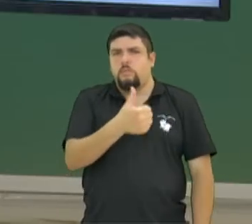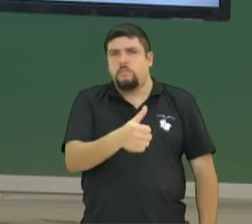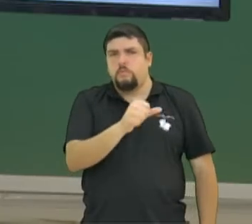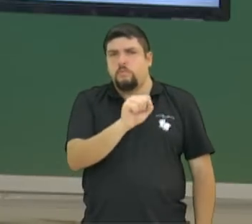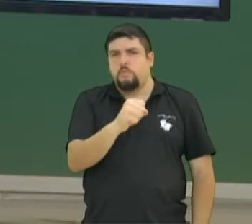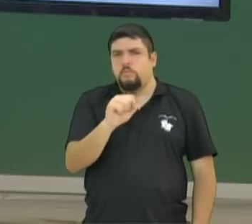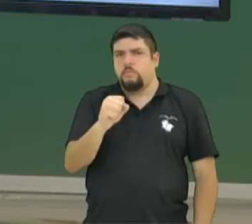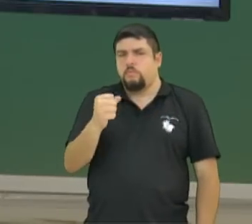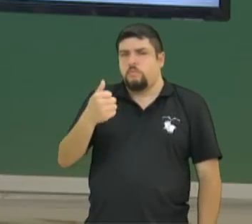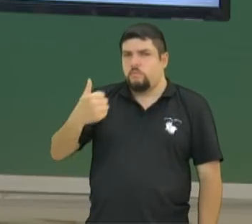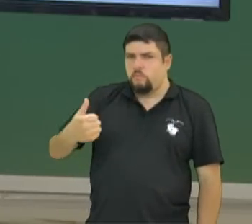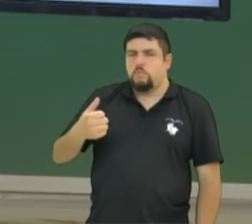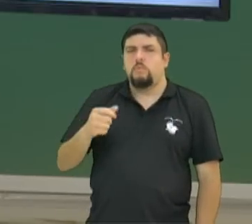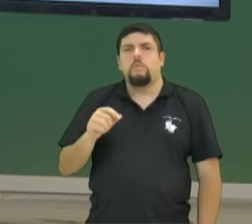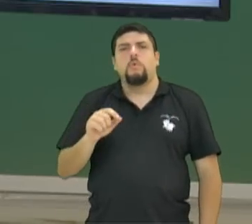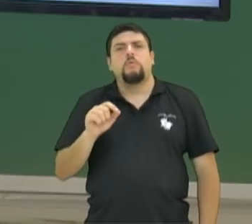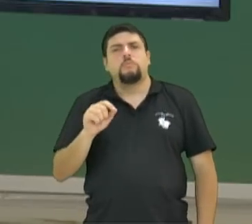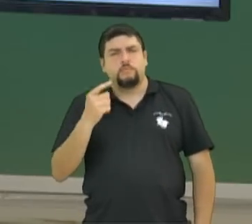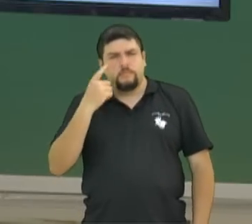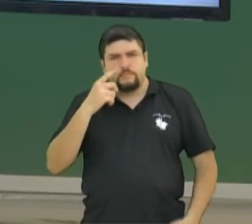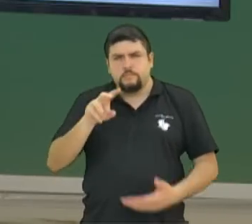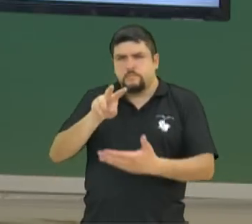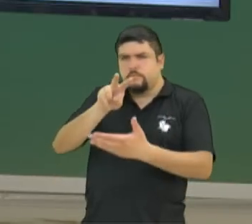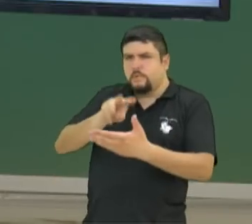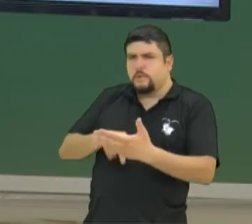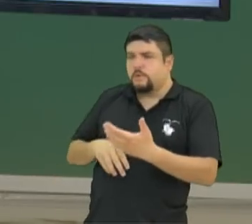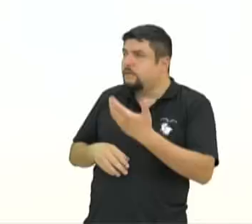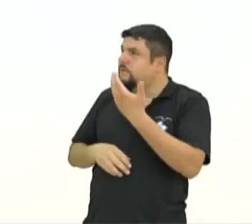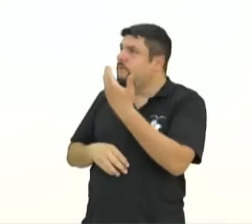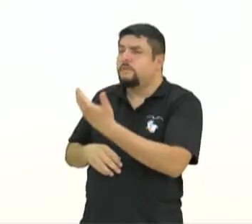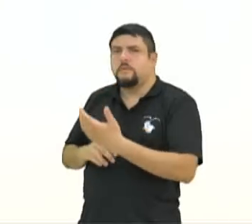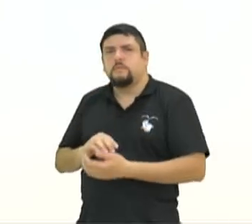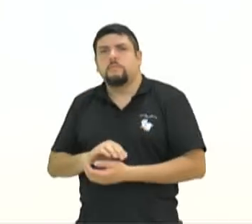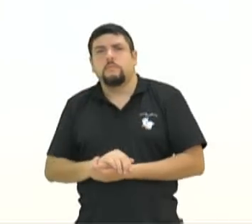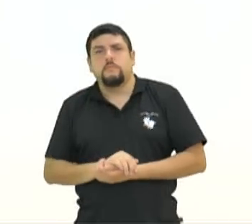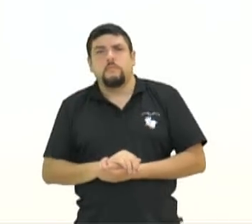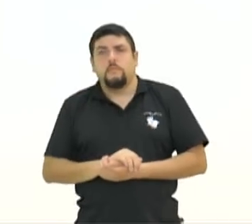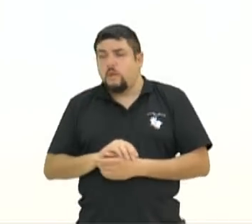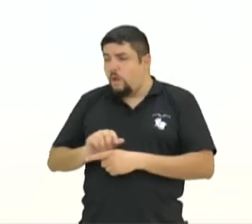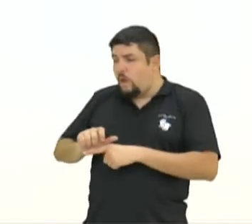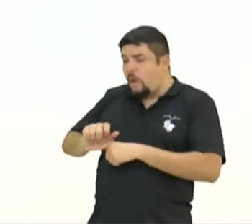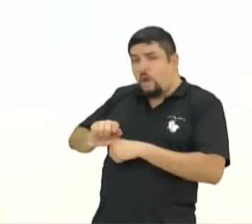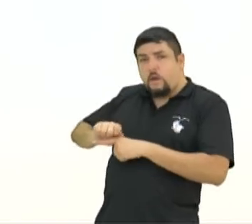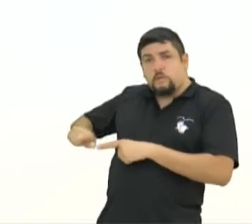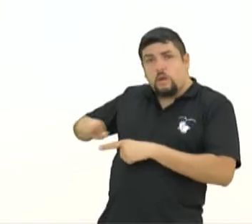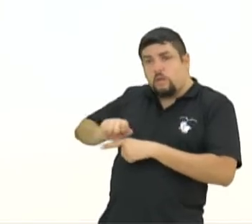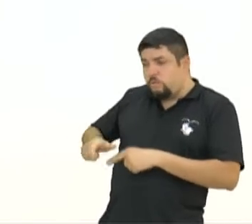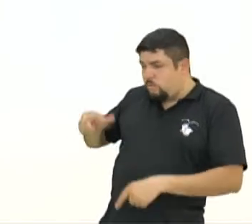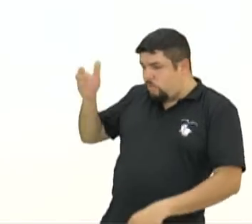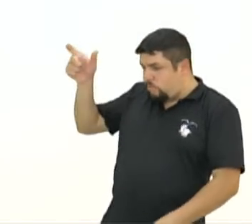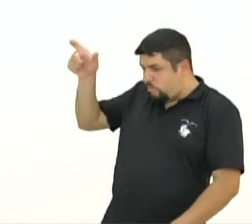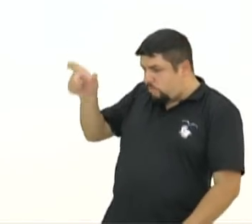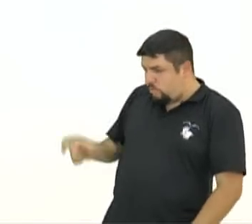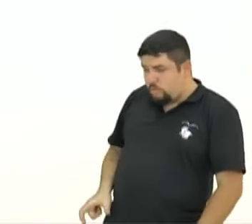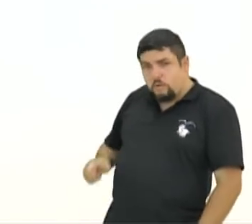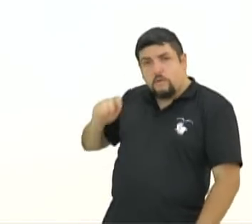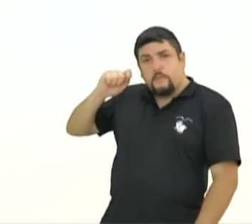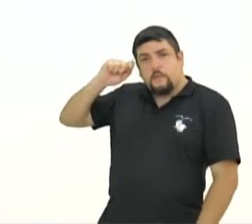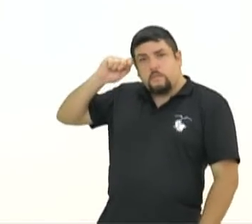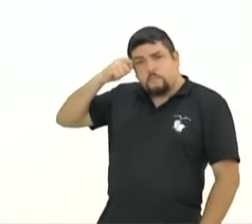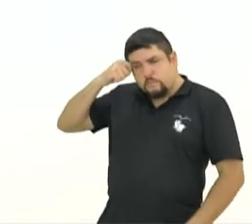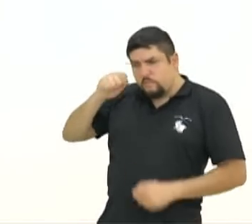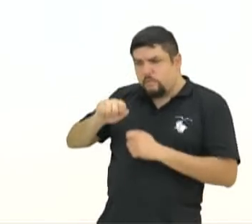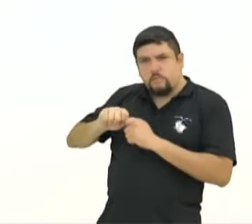século XIX, né? E o que está escrito aqui nesse anúncio, né? Aluga-se um preto para todo serviço, tendo o ofício